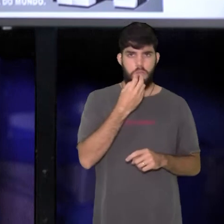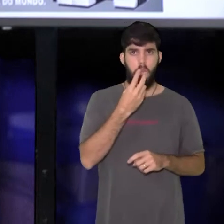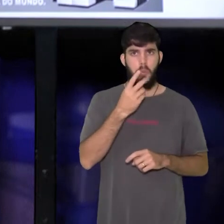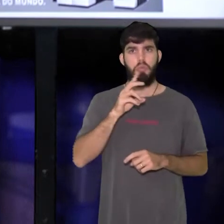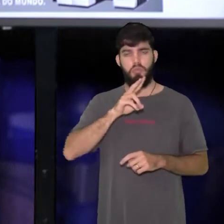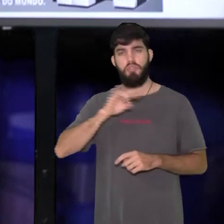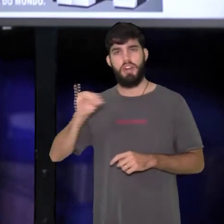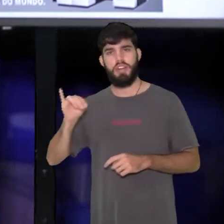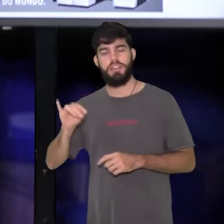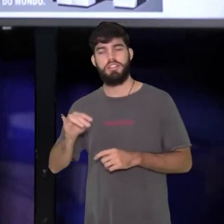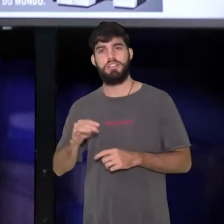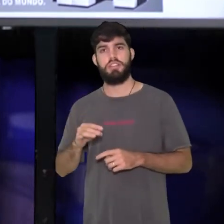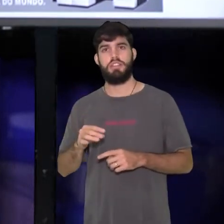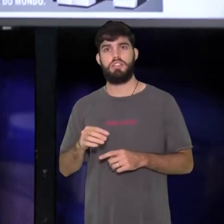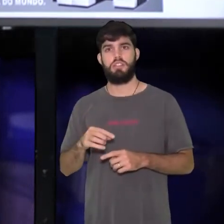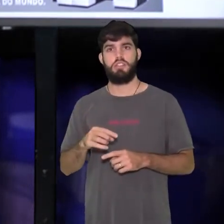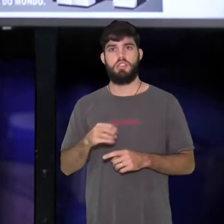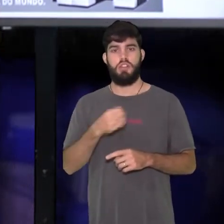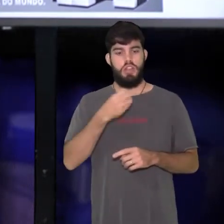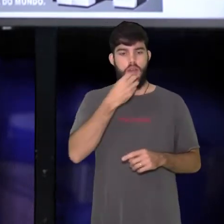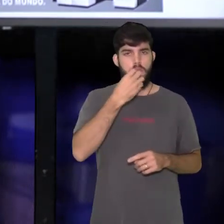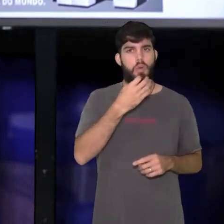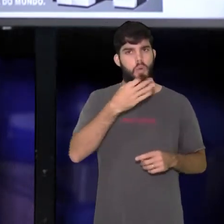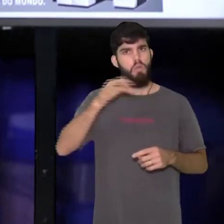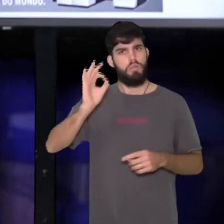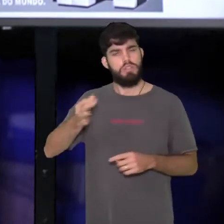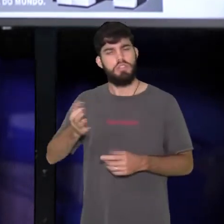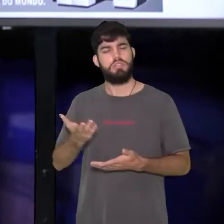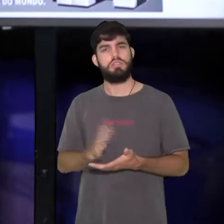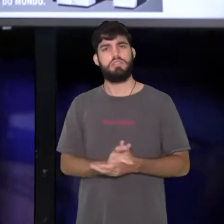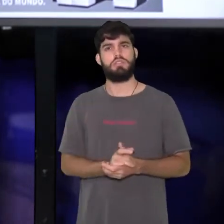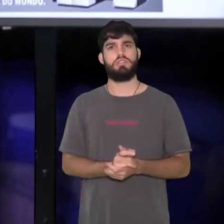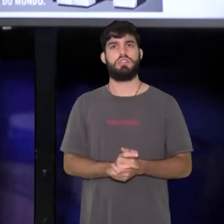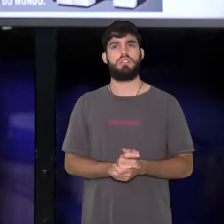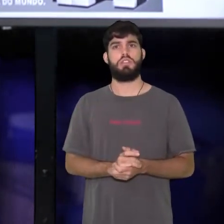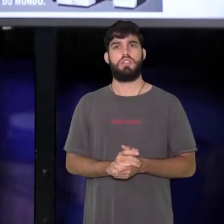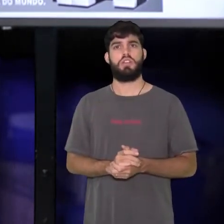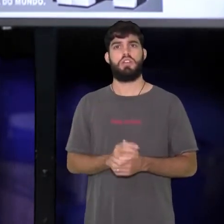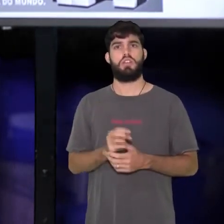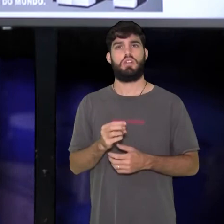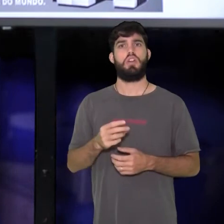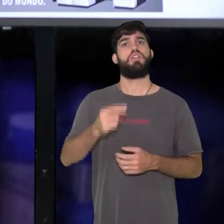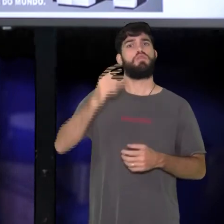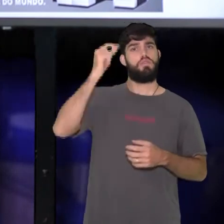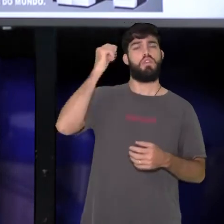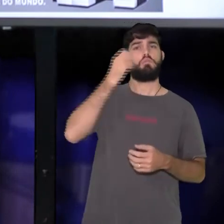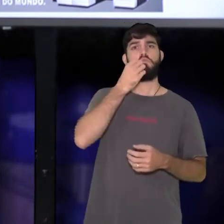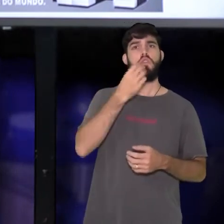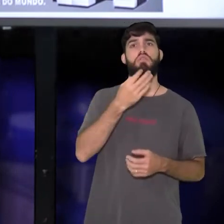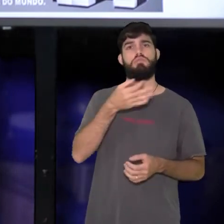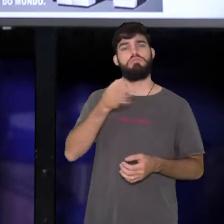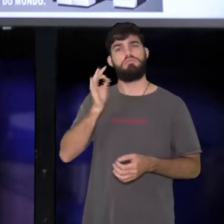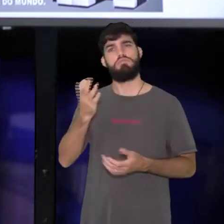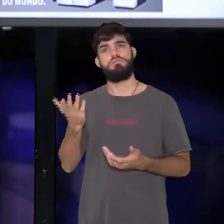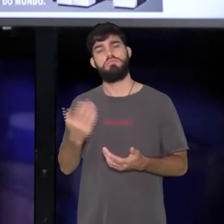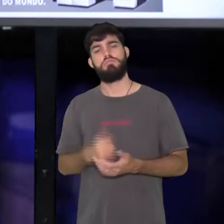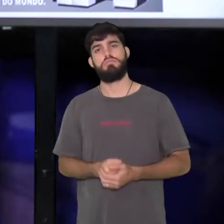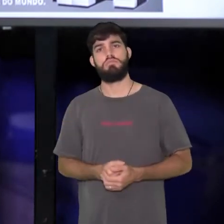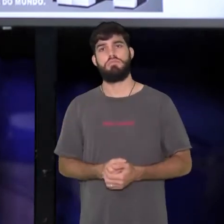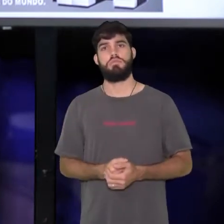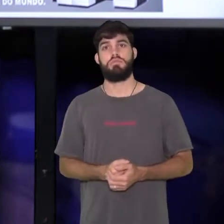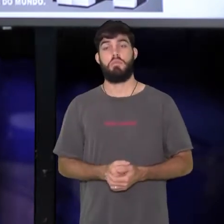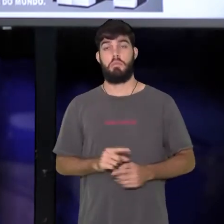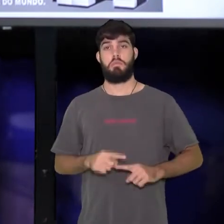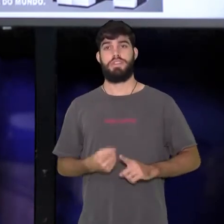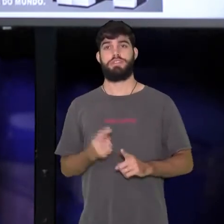bom, não vai? Ou então no presente, é bom, não é? Ou então no passado, os dois no passado, foi bom, não foi?